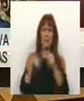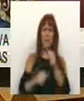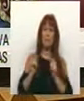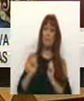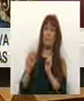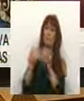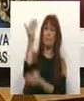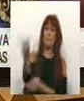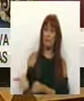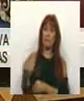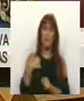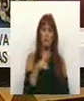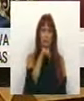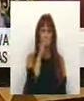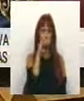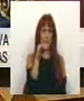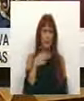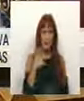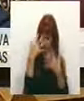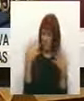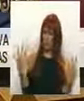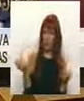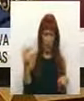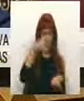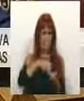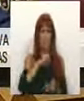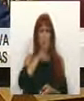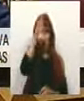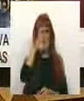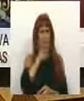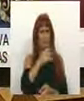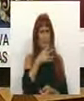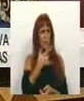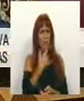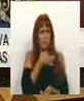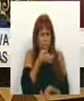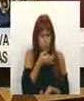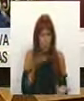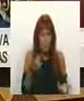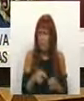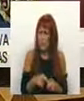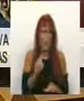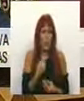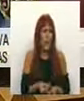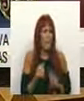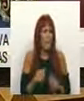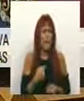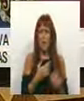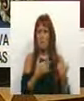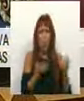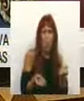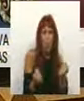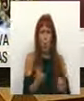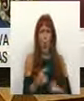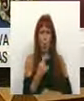si e ficaram em silêncio. E é surpreendente chegar aqui e o senhor dizer que, que nada pode dizer. Bom, isso é extraordinário, isso é uma